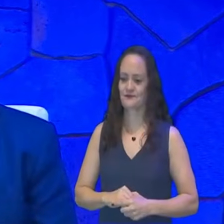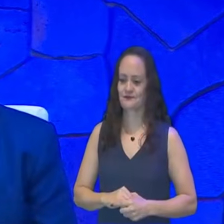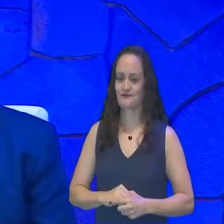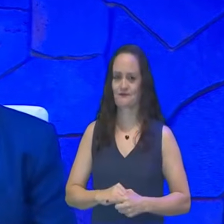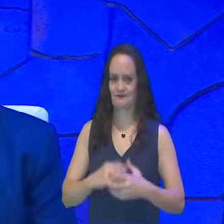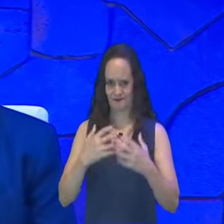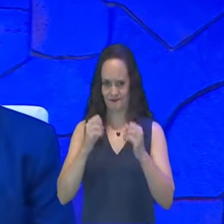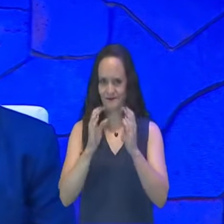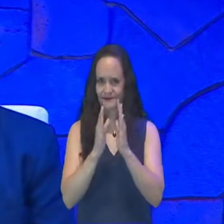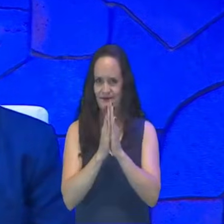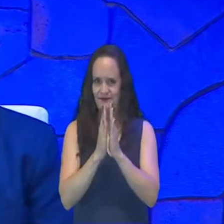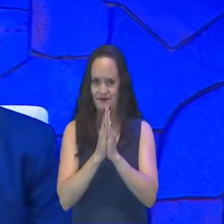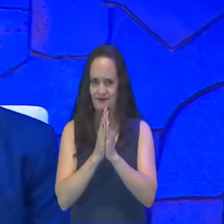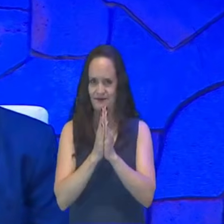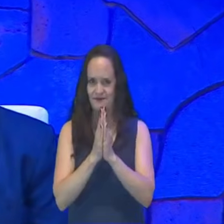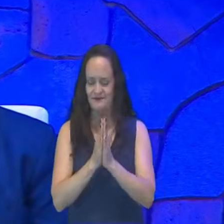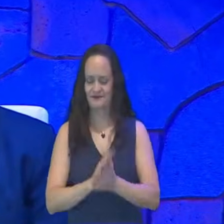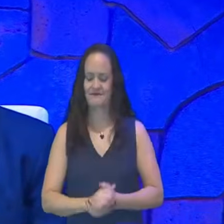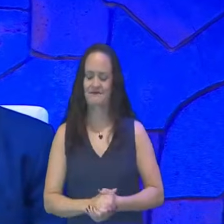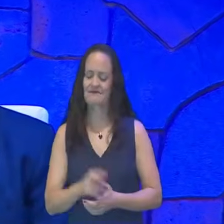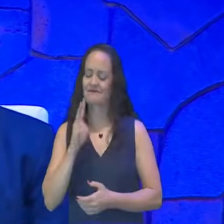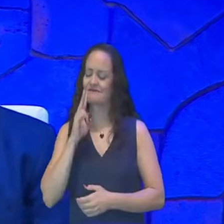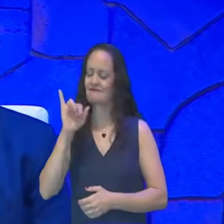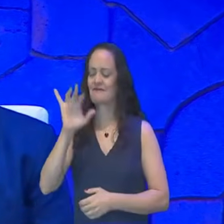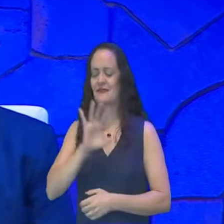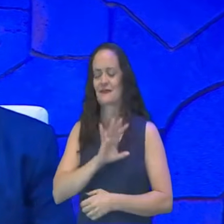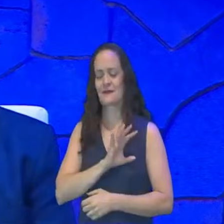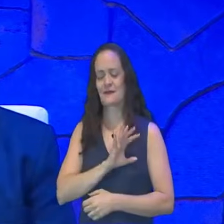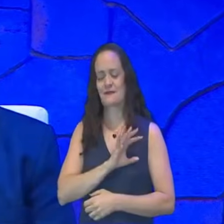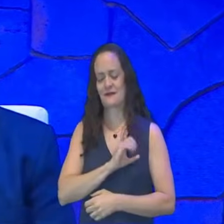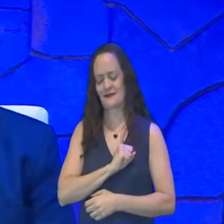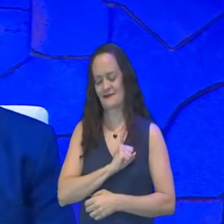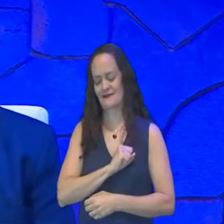Vamos orar. Pai querido e Pai amado,